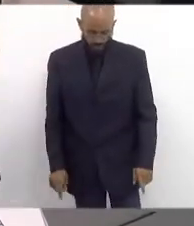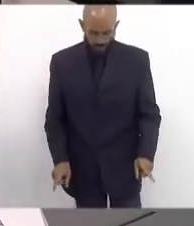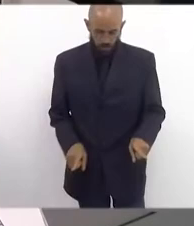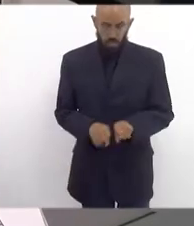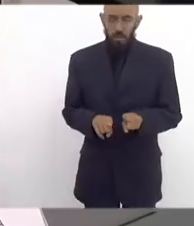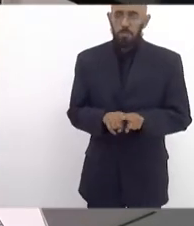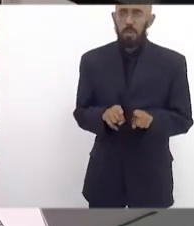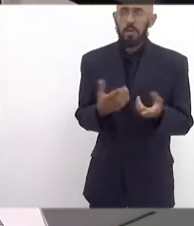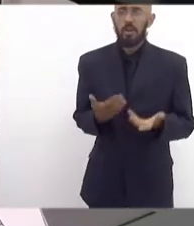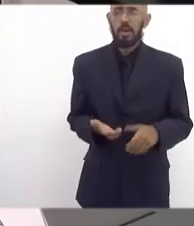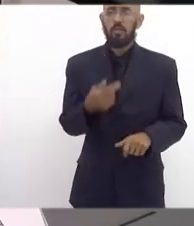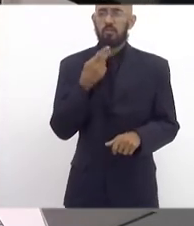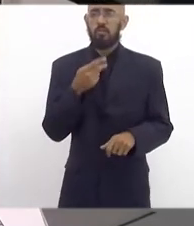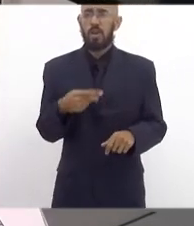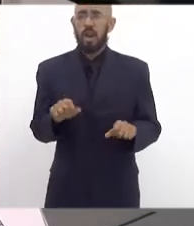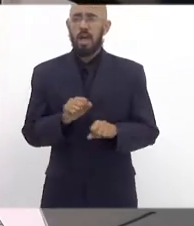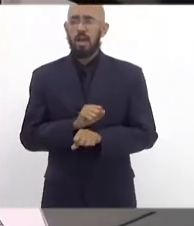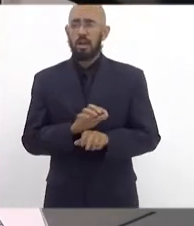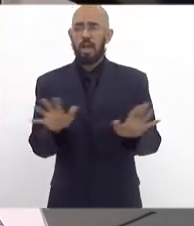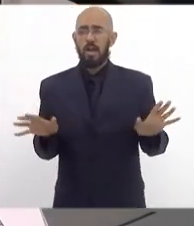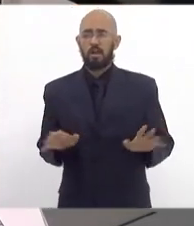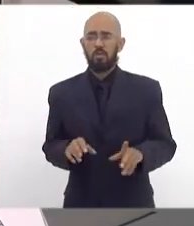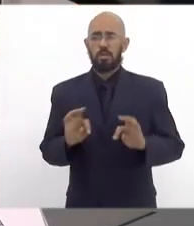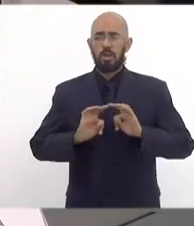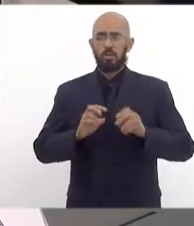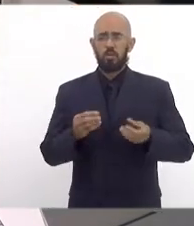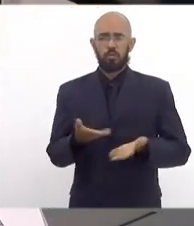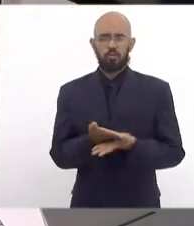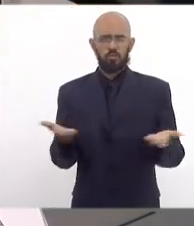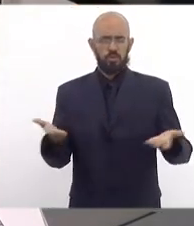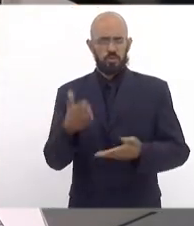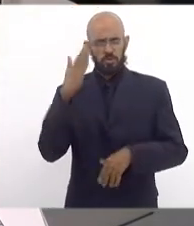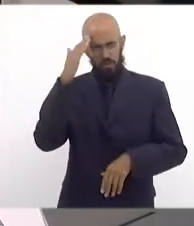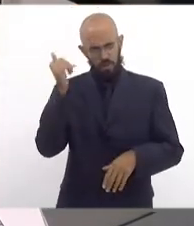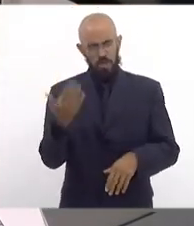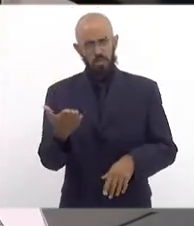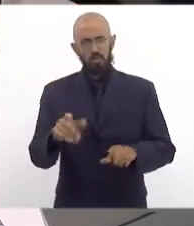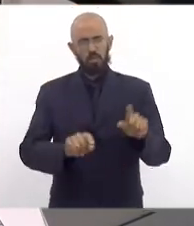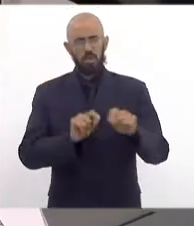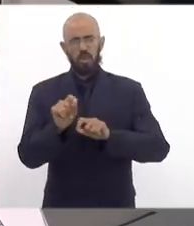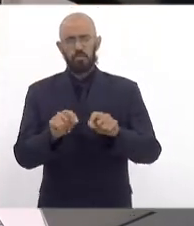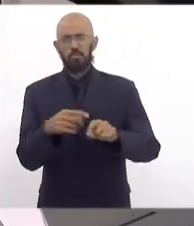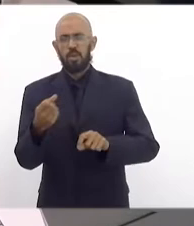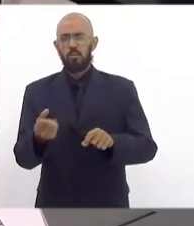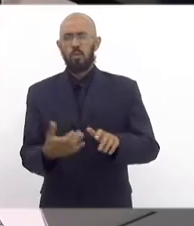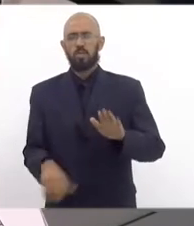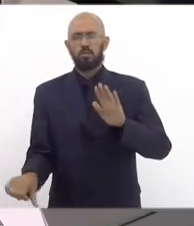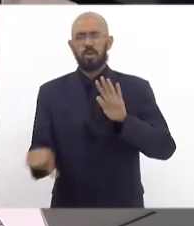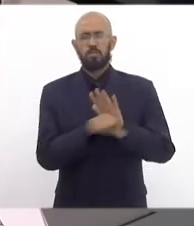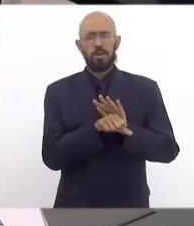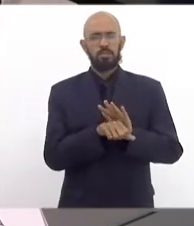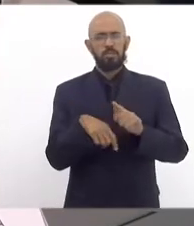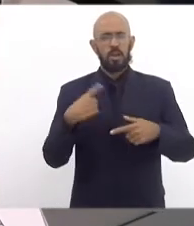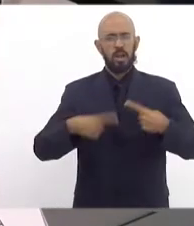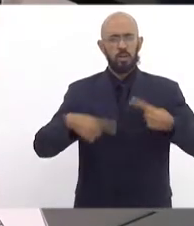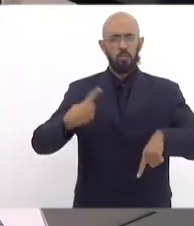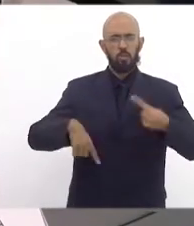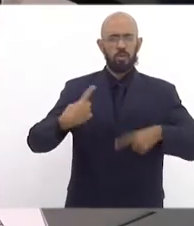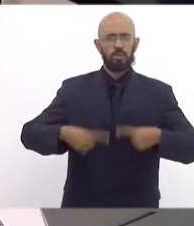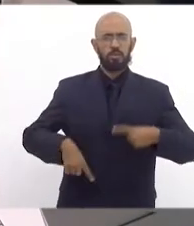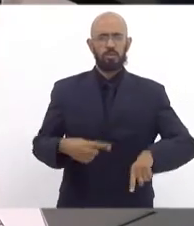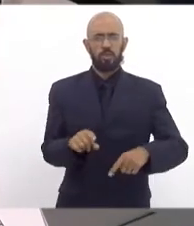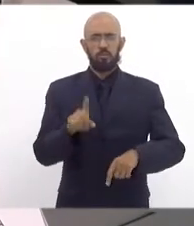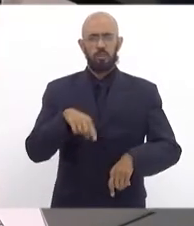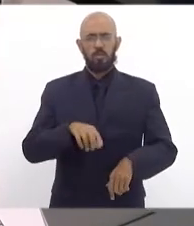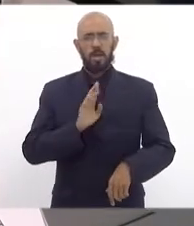dar um testemunho Público aqui quando se criminalizar fácil esse registro público porque quando criminalizar uma política e foi uma